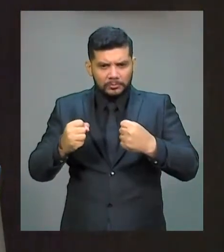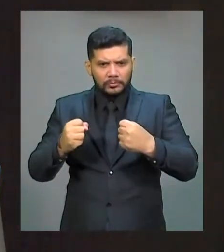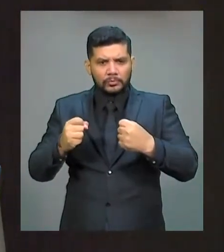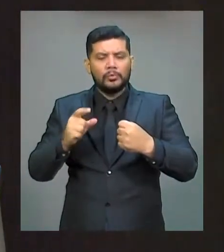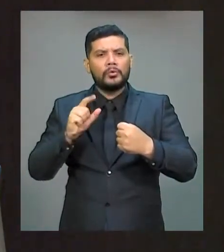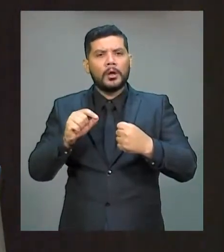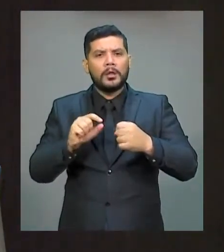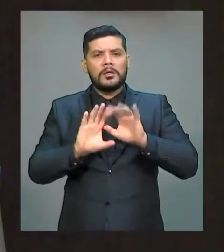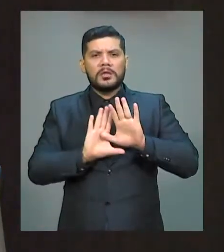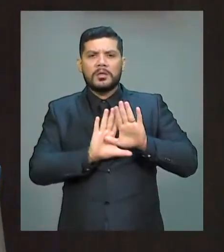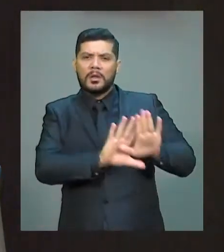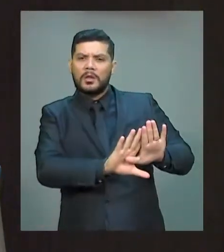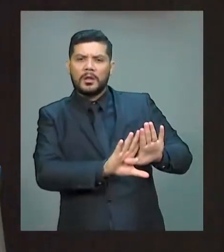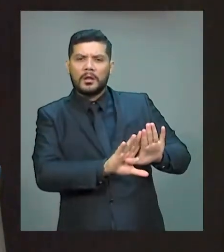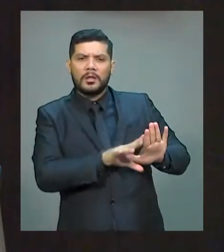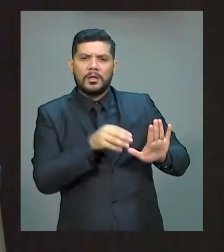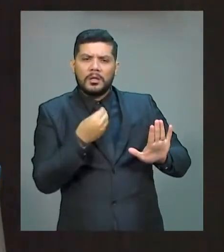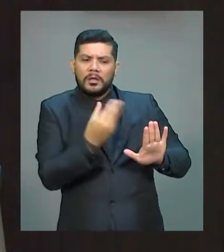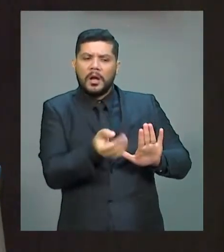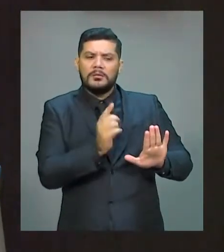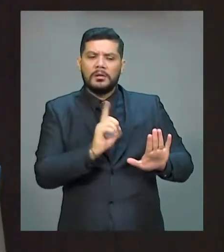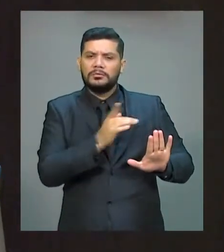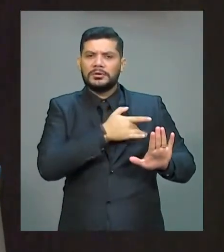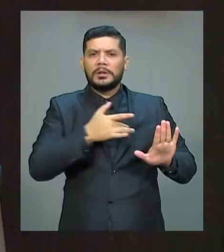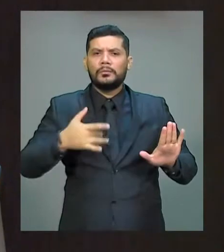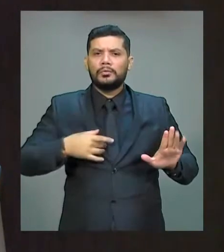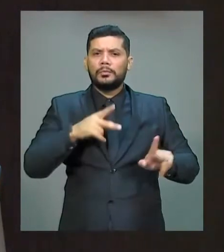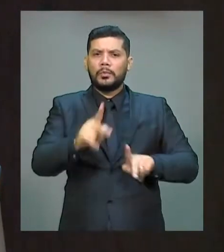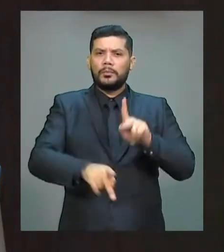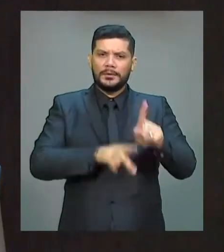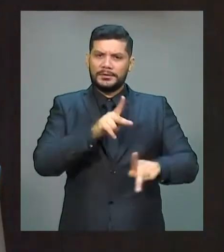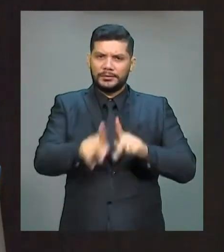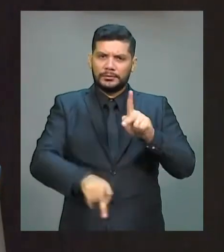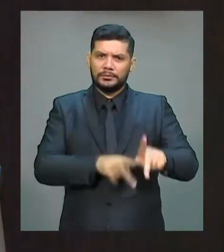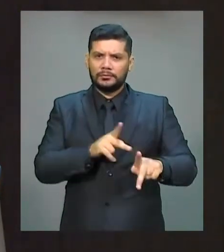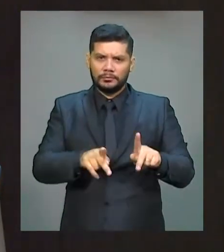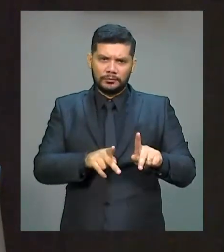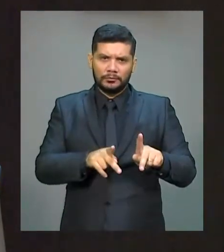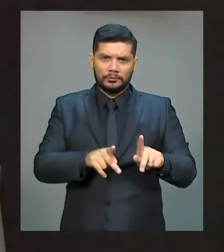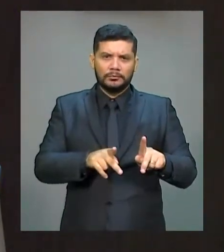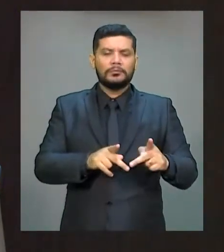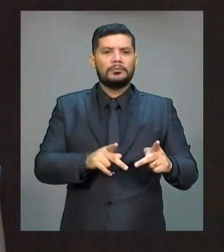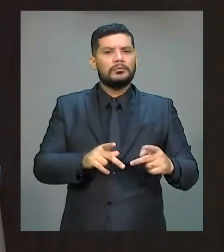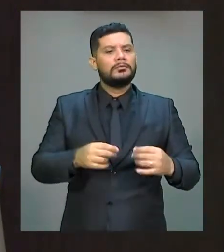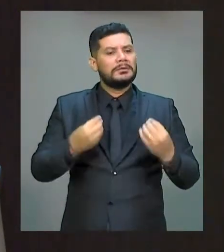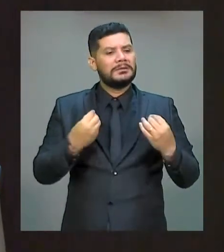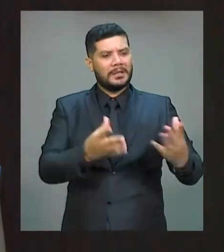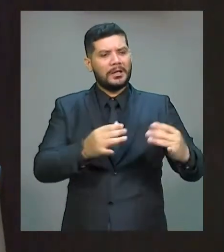negar meios de saúde à população e causar-lhe dor e sofrimento.